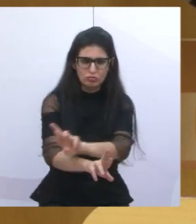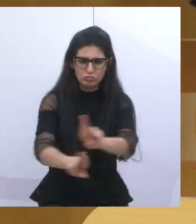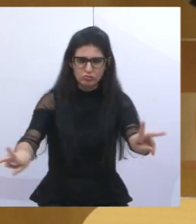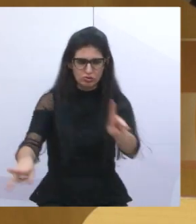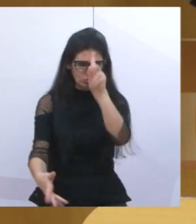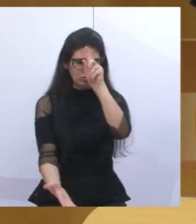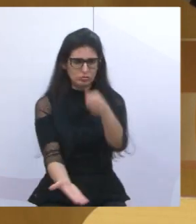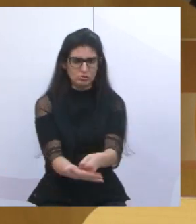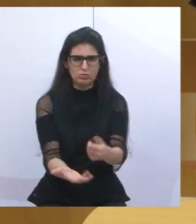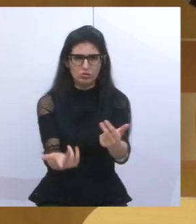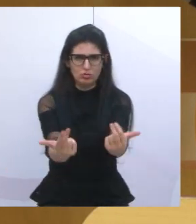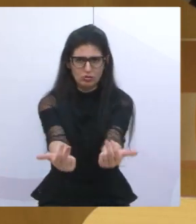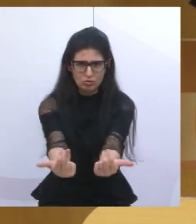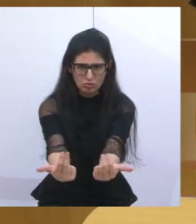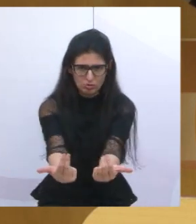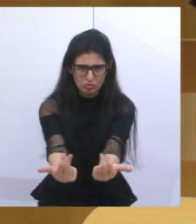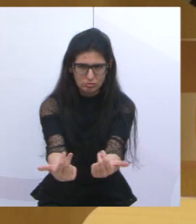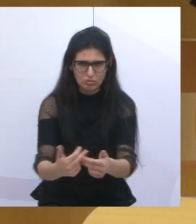pela